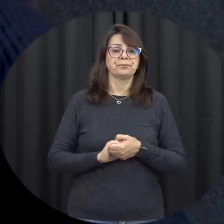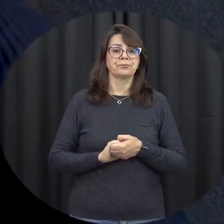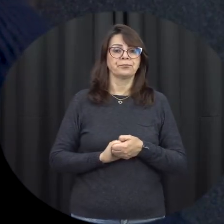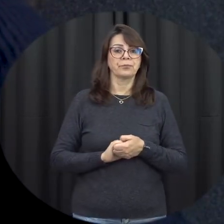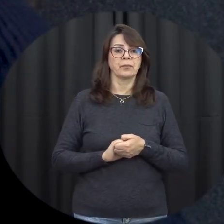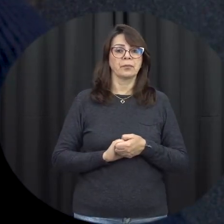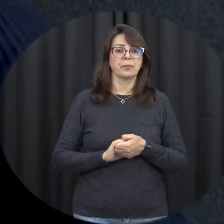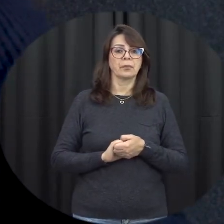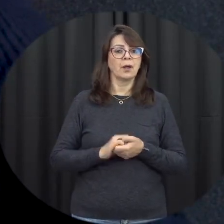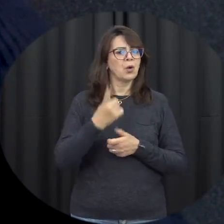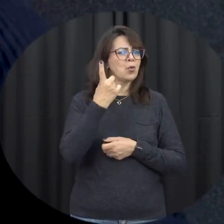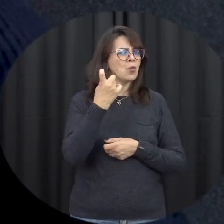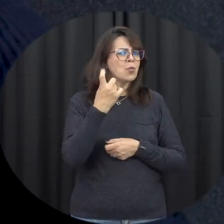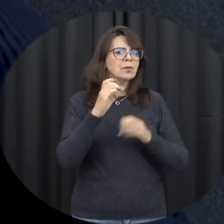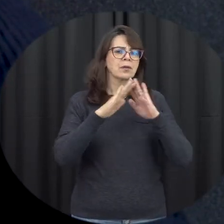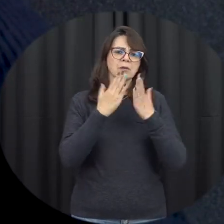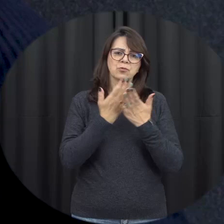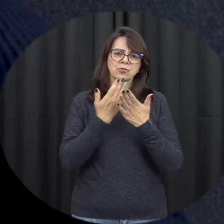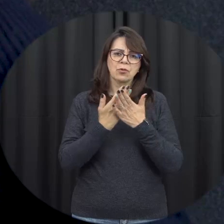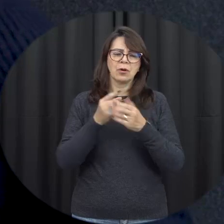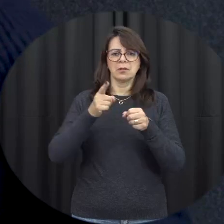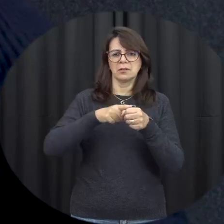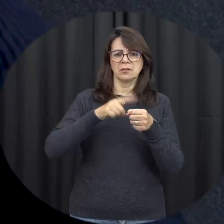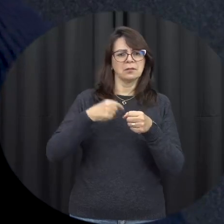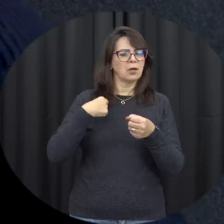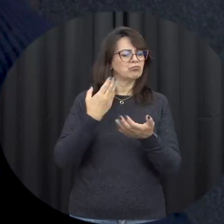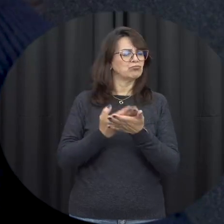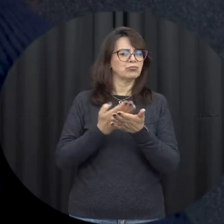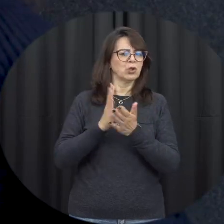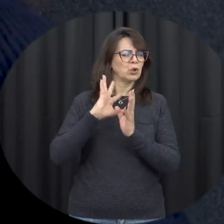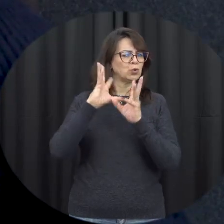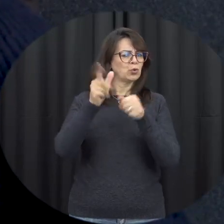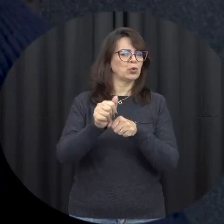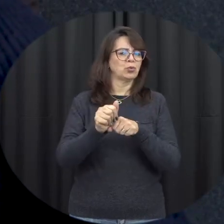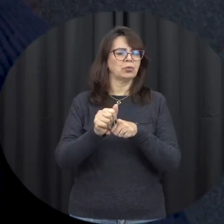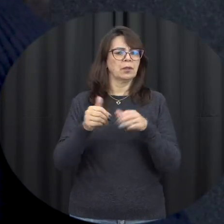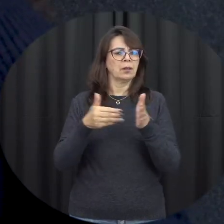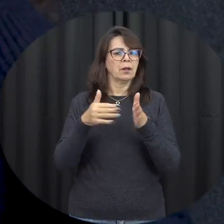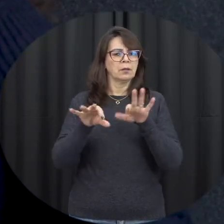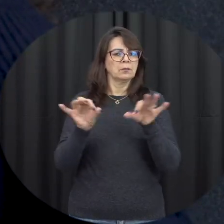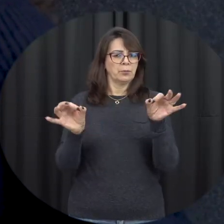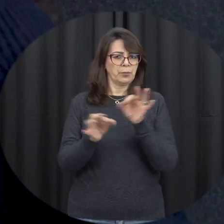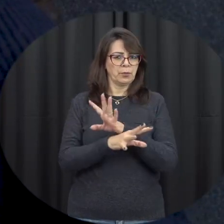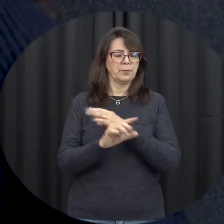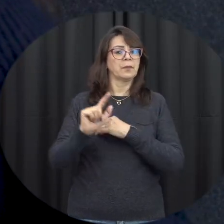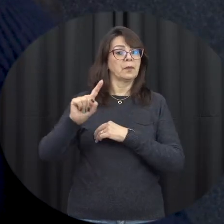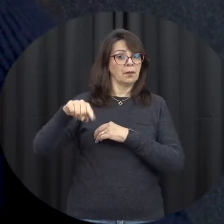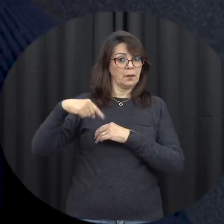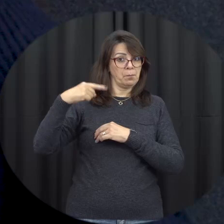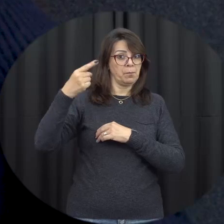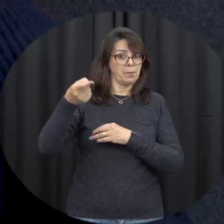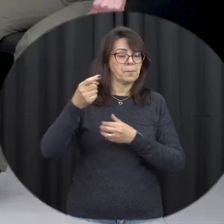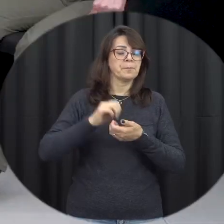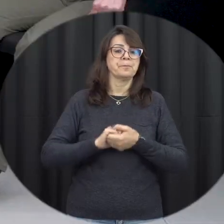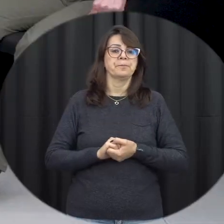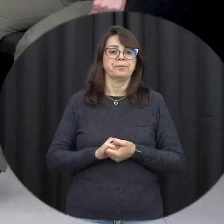e ela era a única escola da cidade. Eu estudei aí, todo o meu primário. Depois